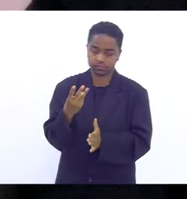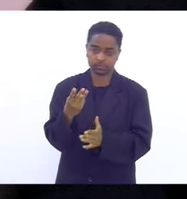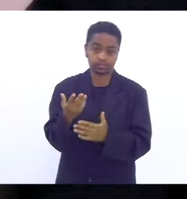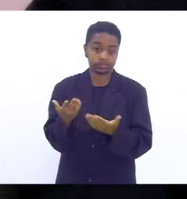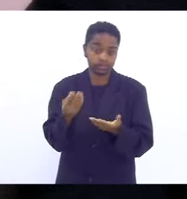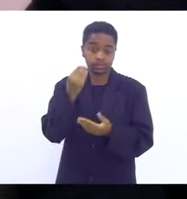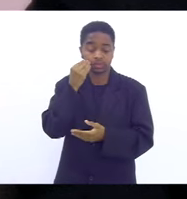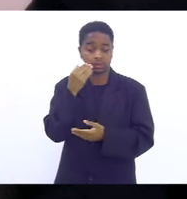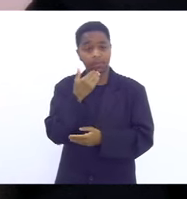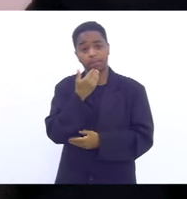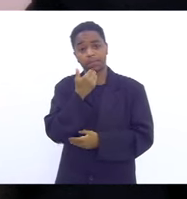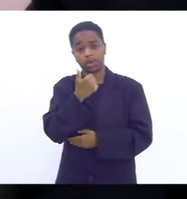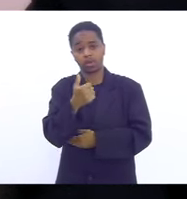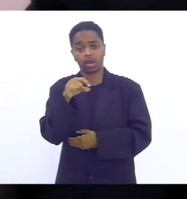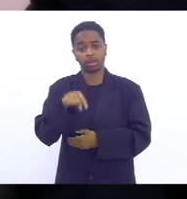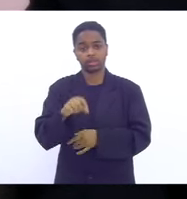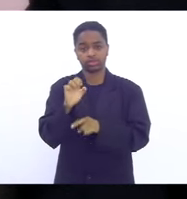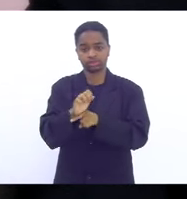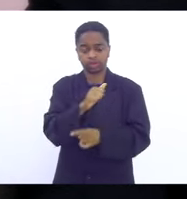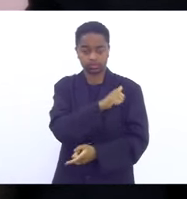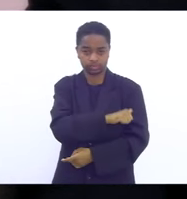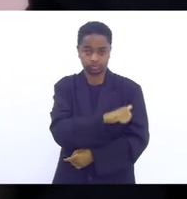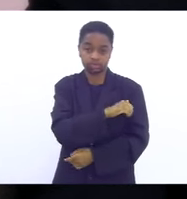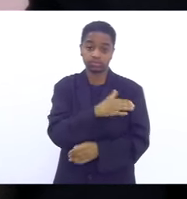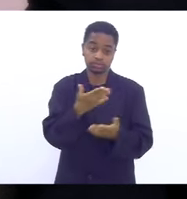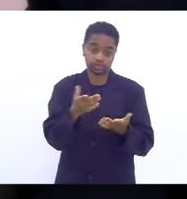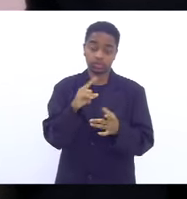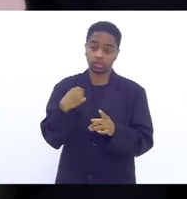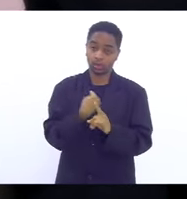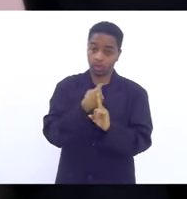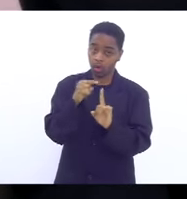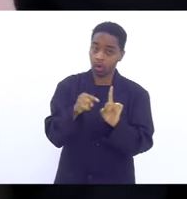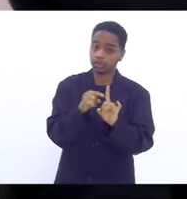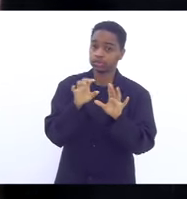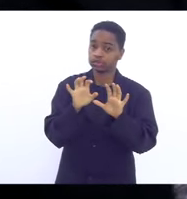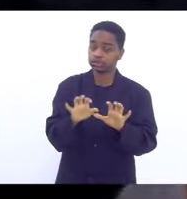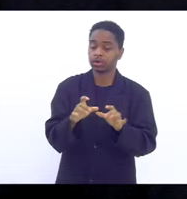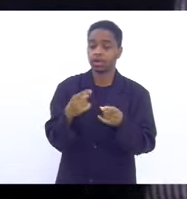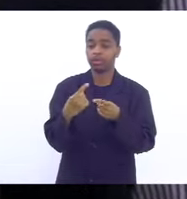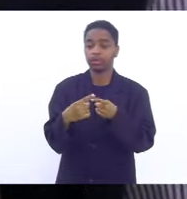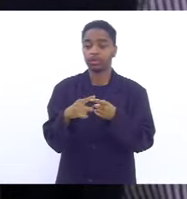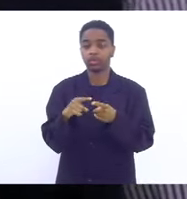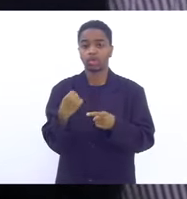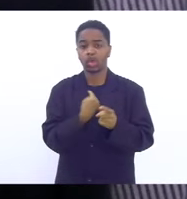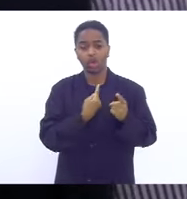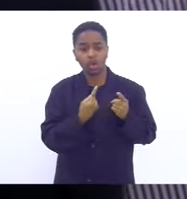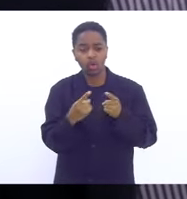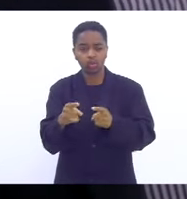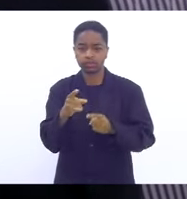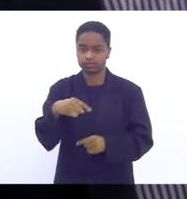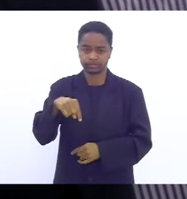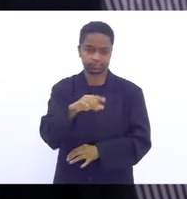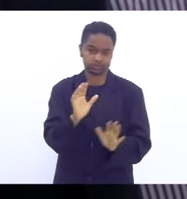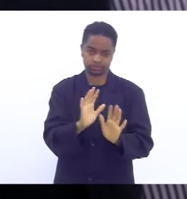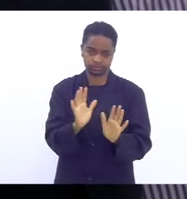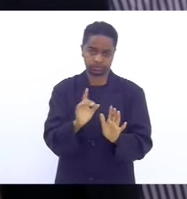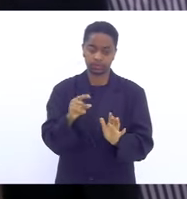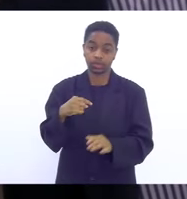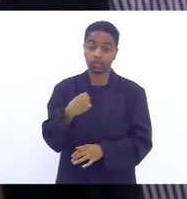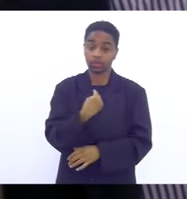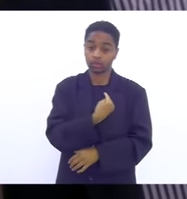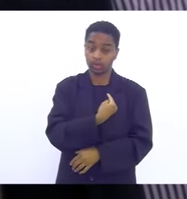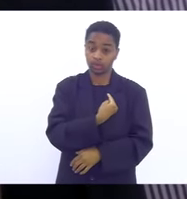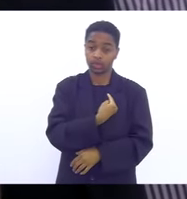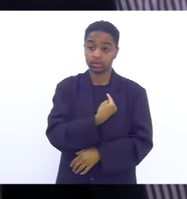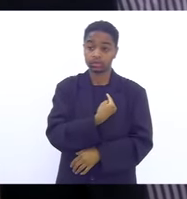querer o melhor do nosso Estado do Rio de Janeiro. E é isso que a gente quer. Nós estamos aqui, não somos contra vocês. Nós somos